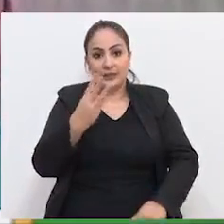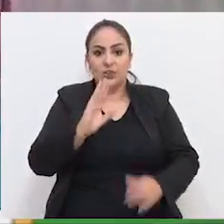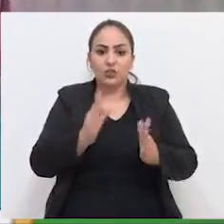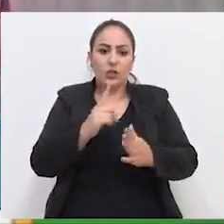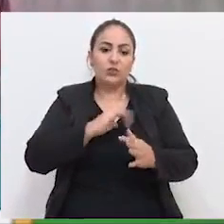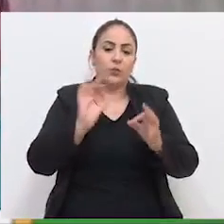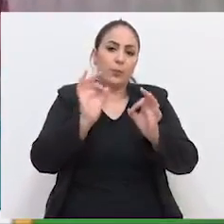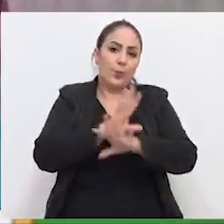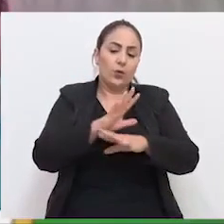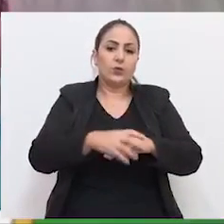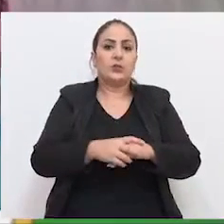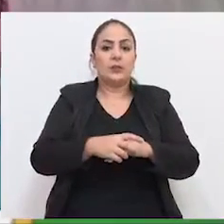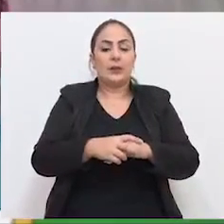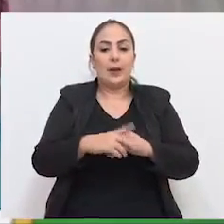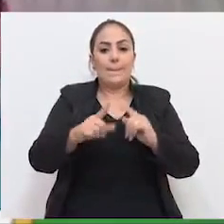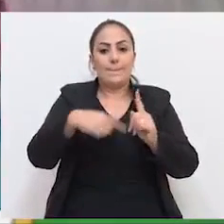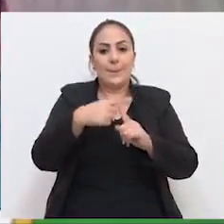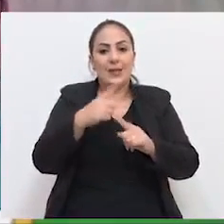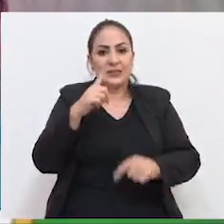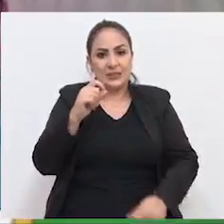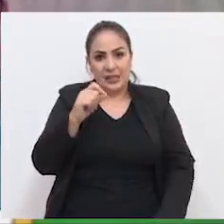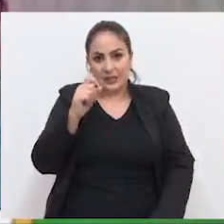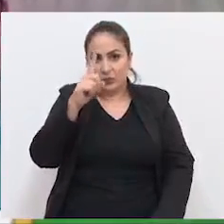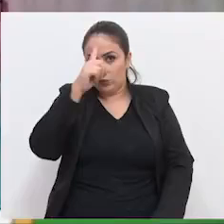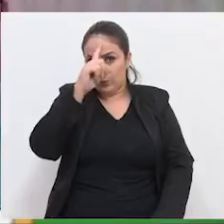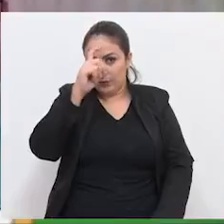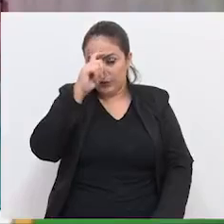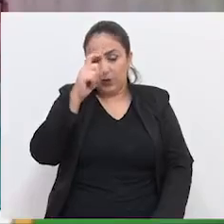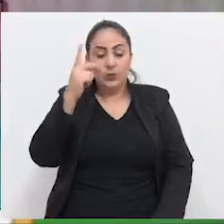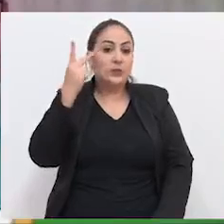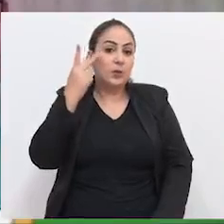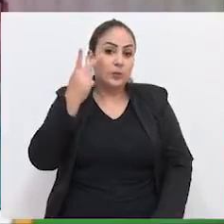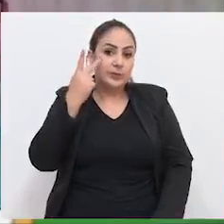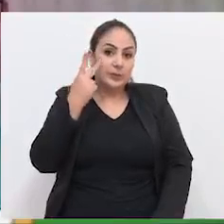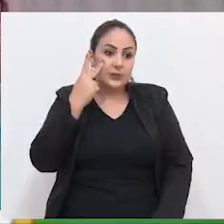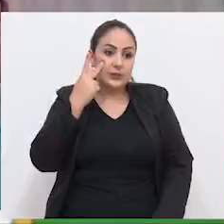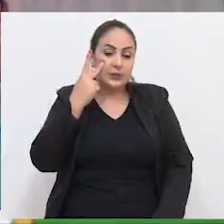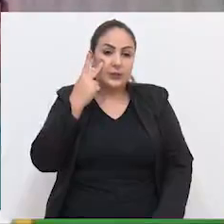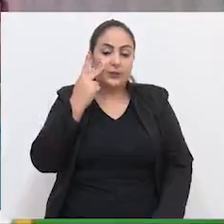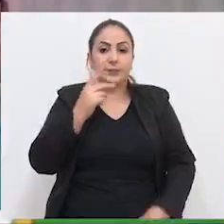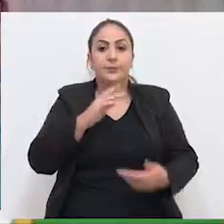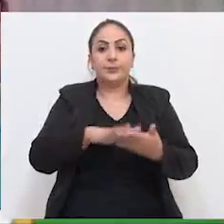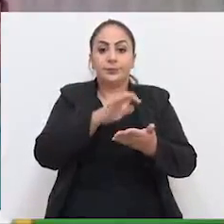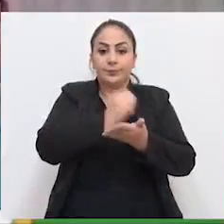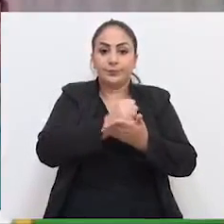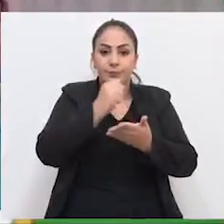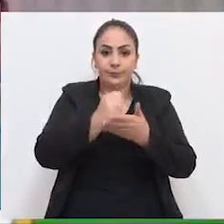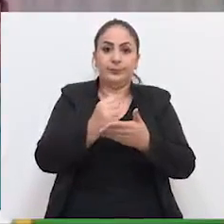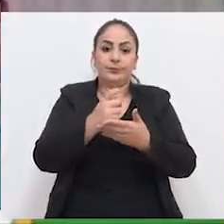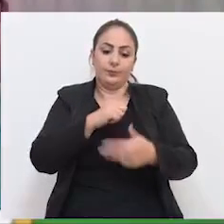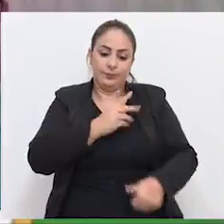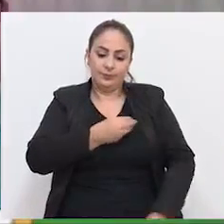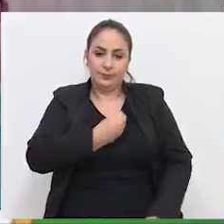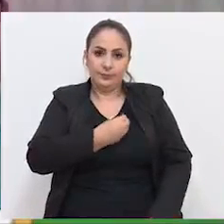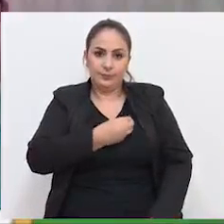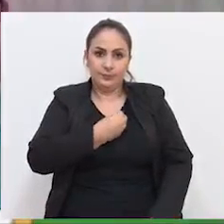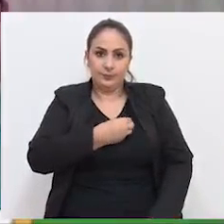3 que eles tinham prontos, e mais 10 no Hospital São Vicente de Paulo, cujos contratos